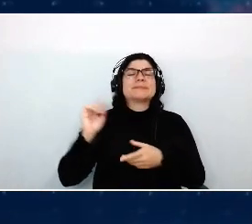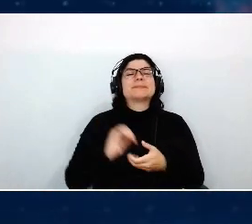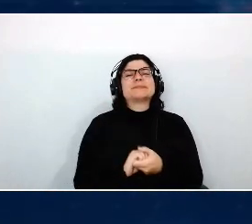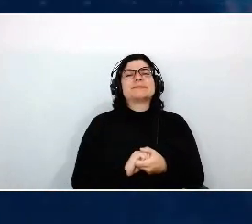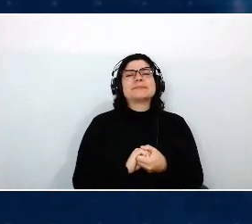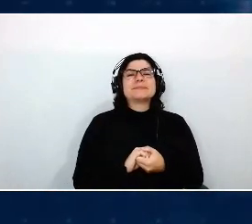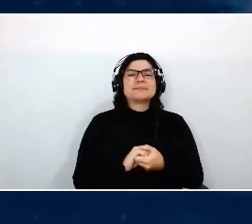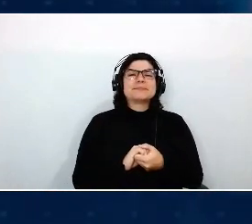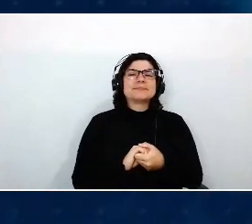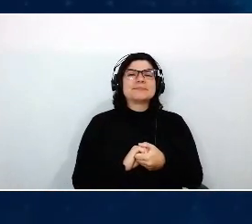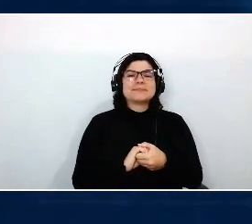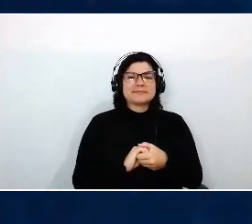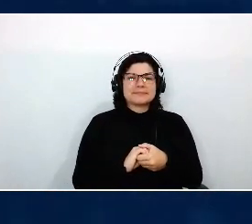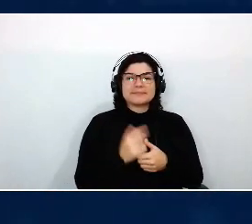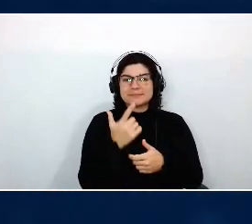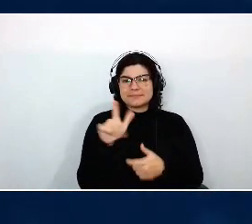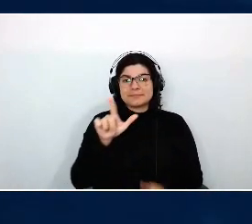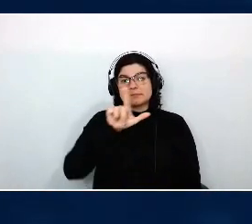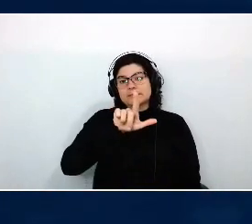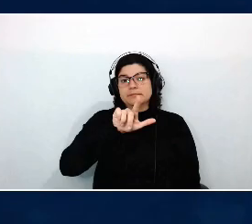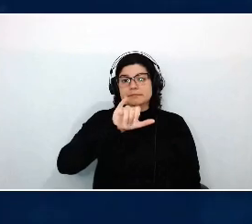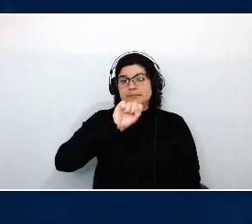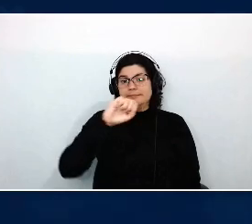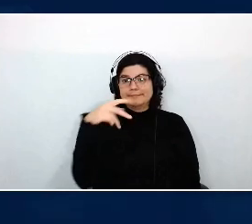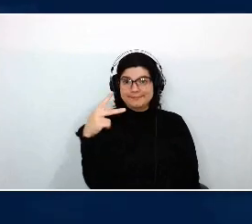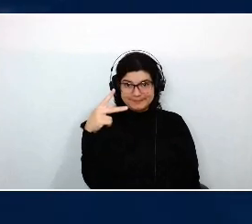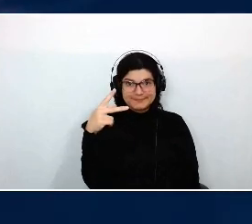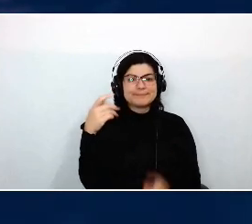Aí a gente chega no Lisp. Bora lá.